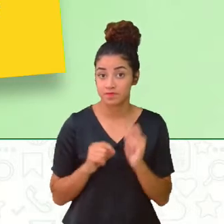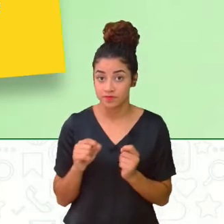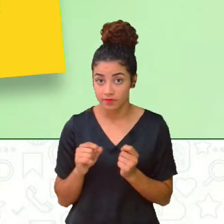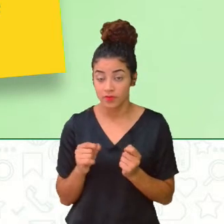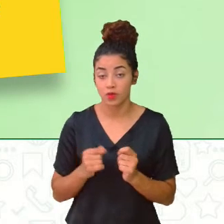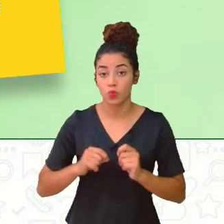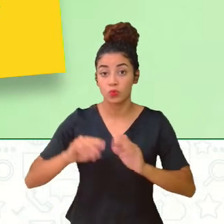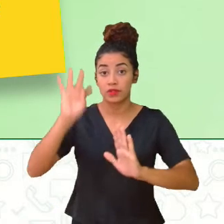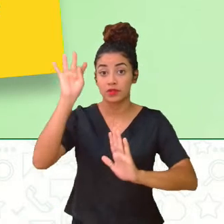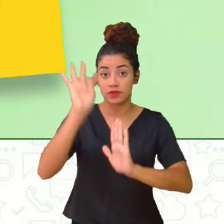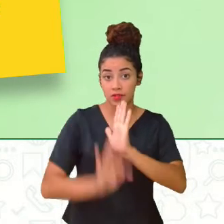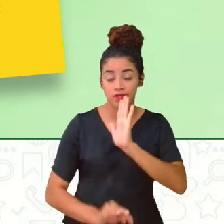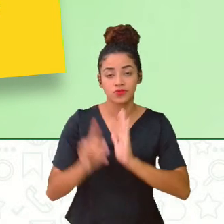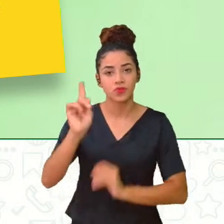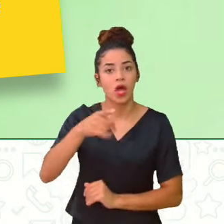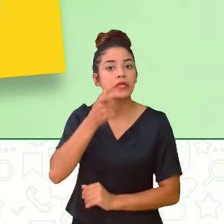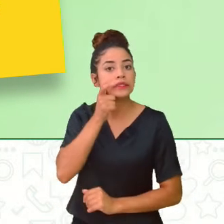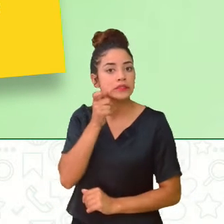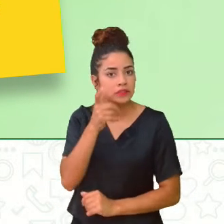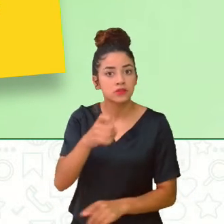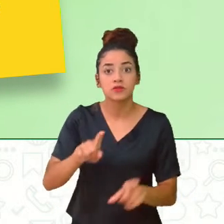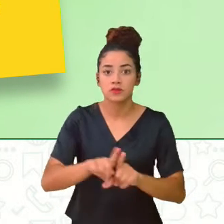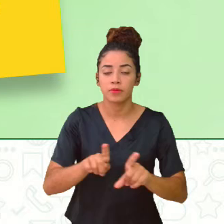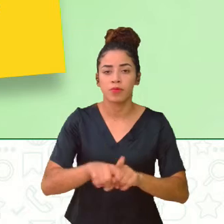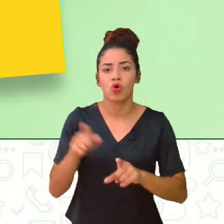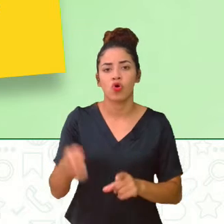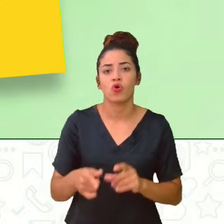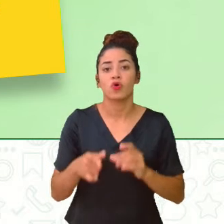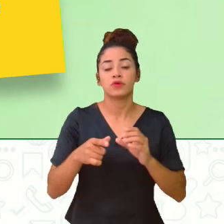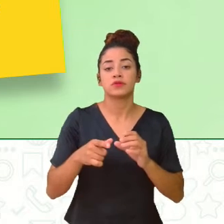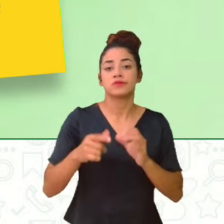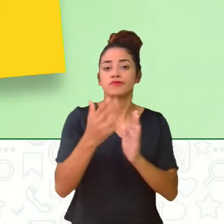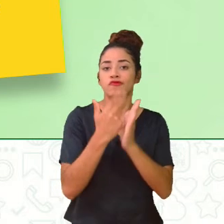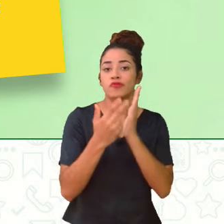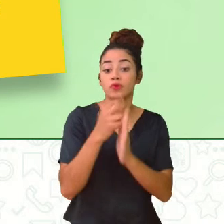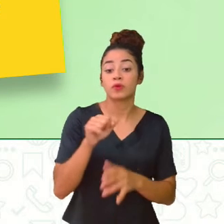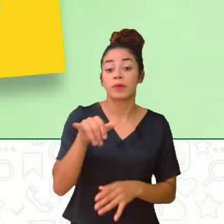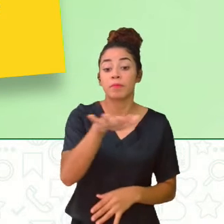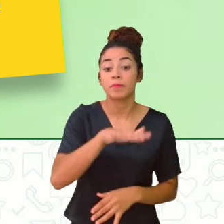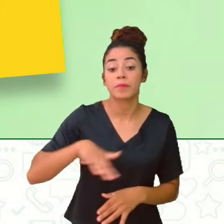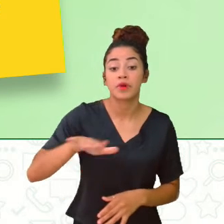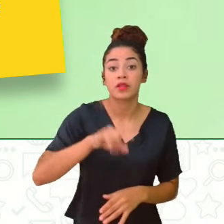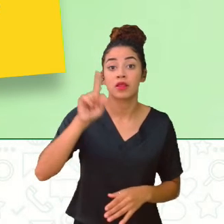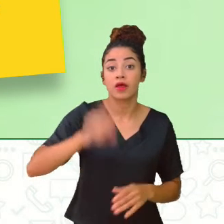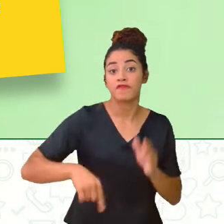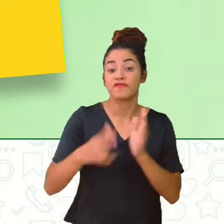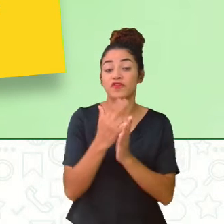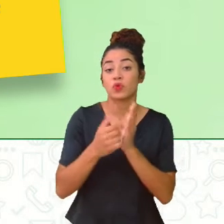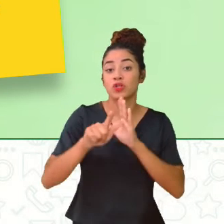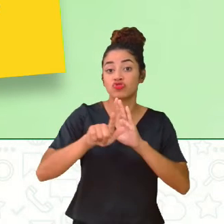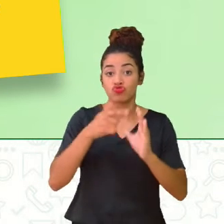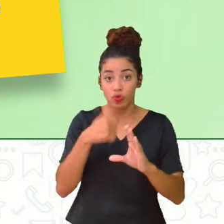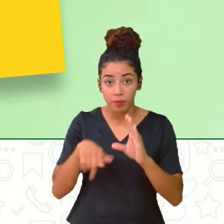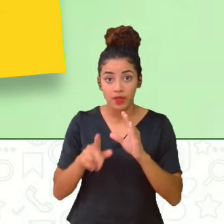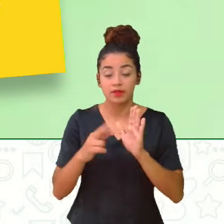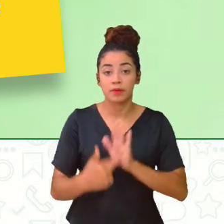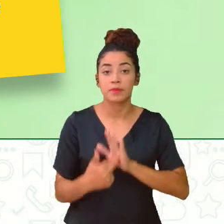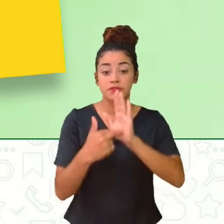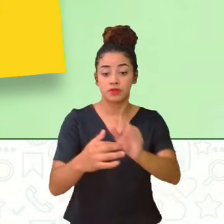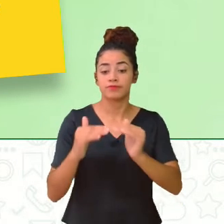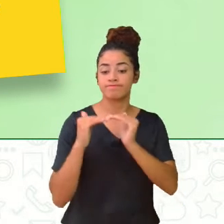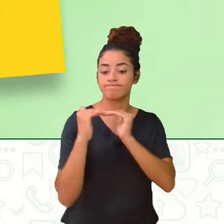outro textozinho aí, que é bem interessante, ó. As figuras planas, elas são as figuras geométricas representadas em um